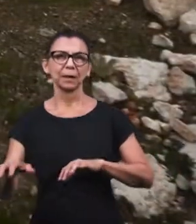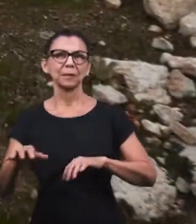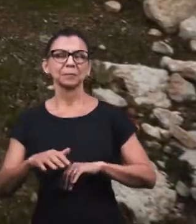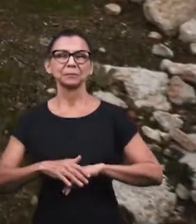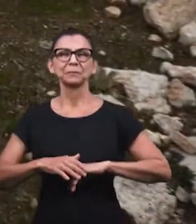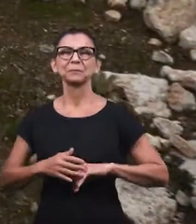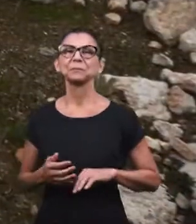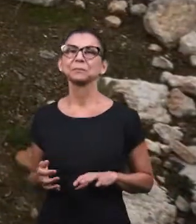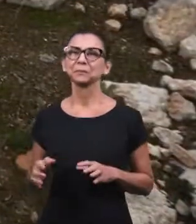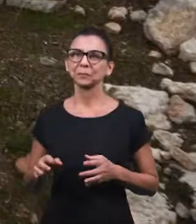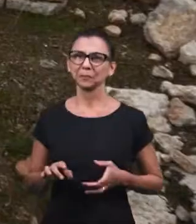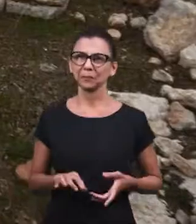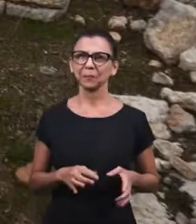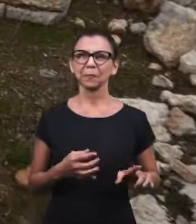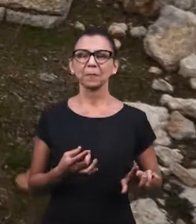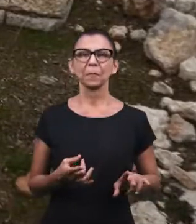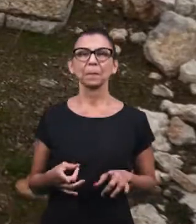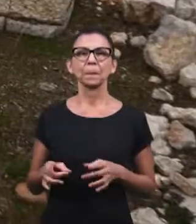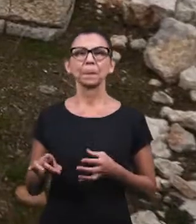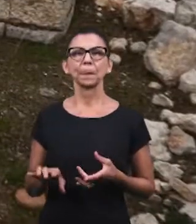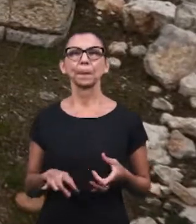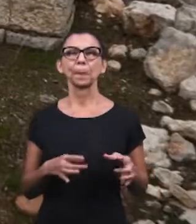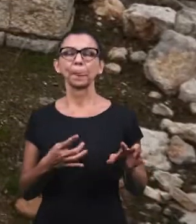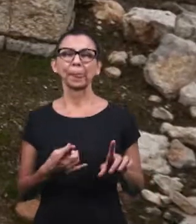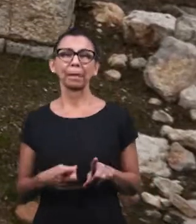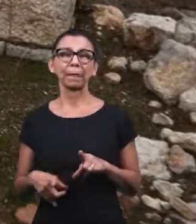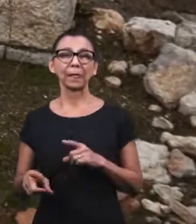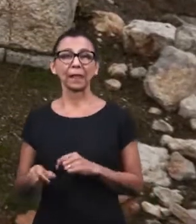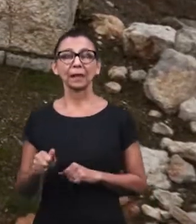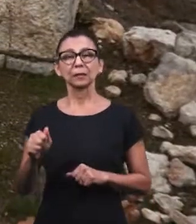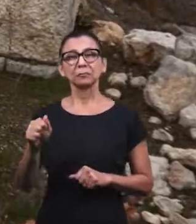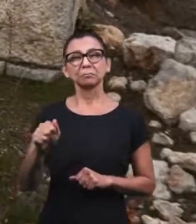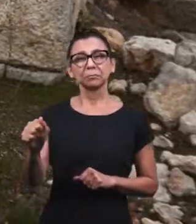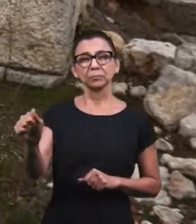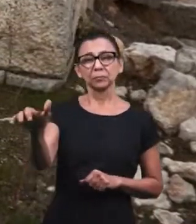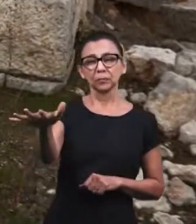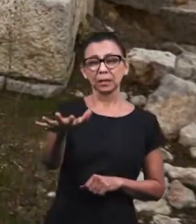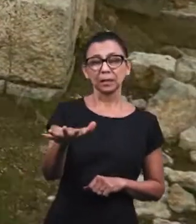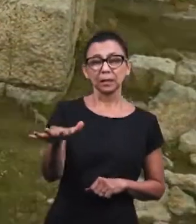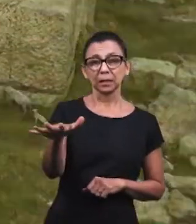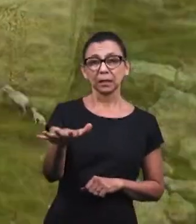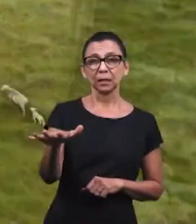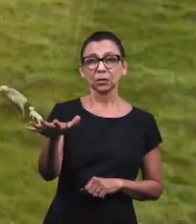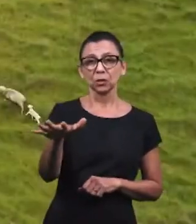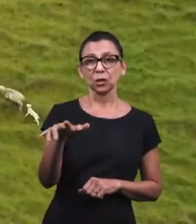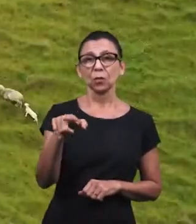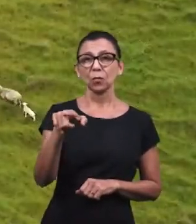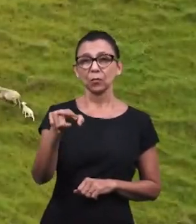Por providência, assim por mãos de Deus, chegou a Antioquia.